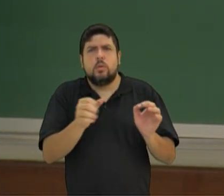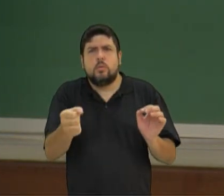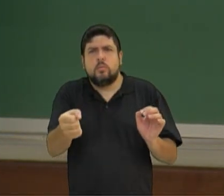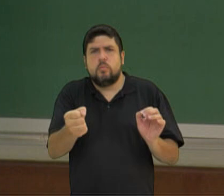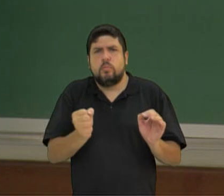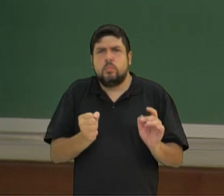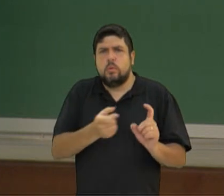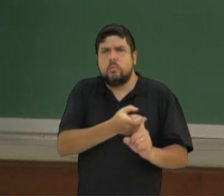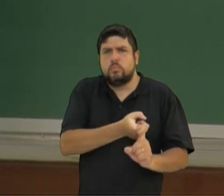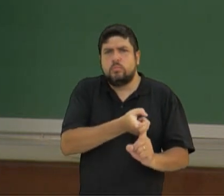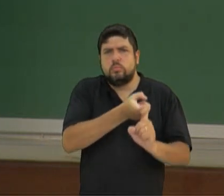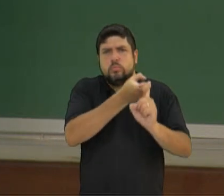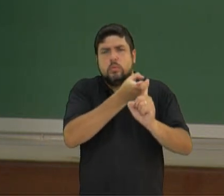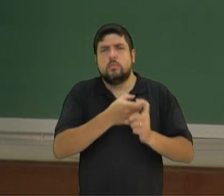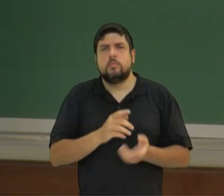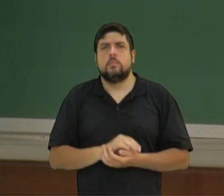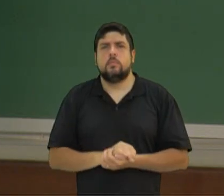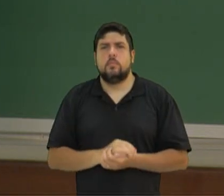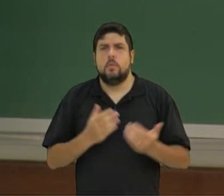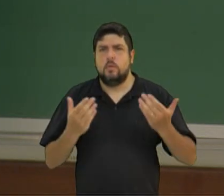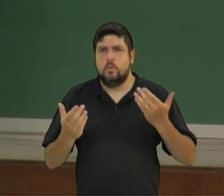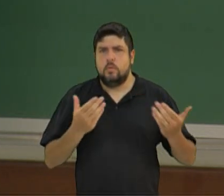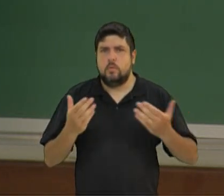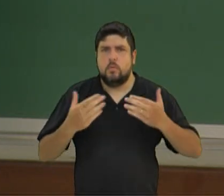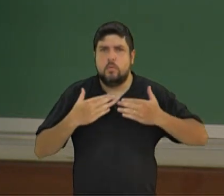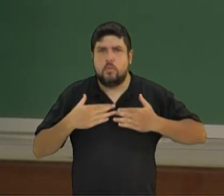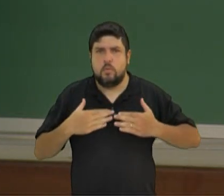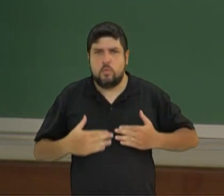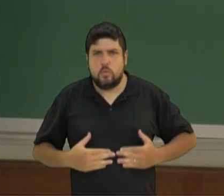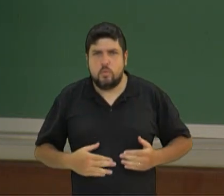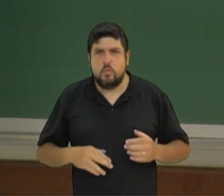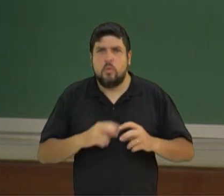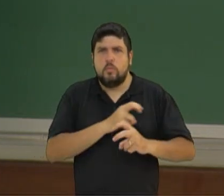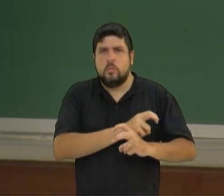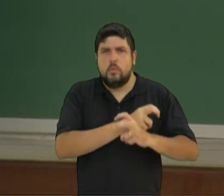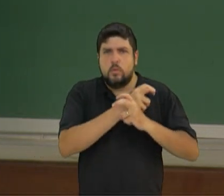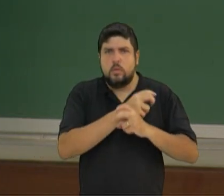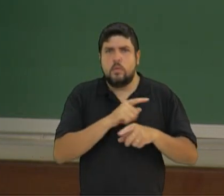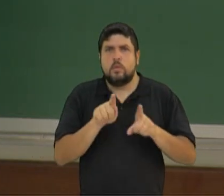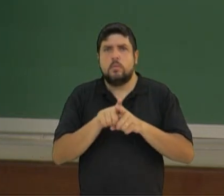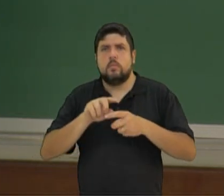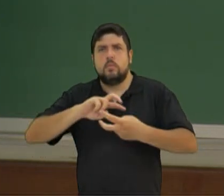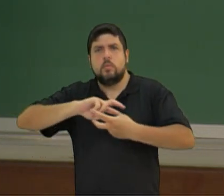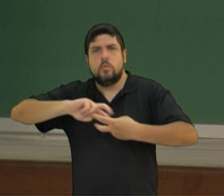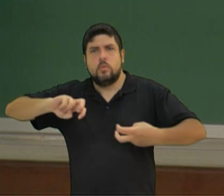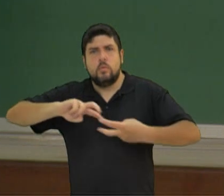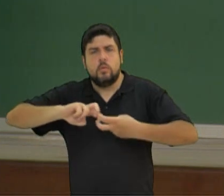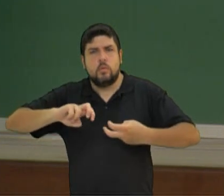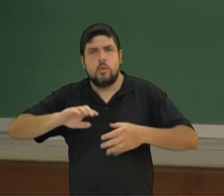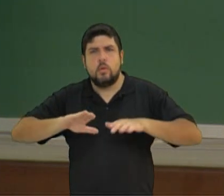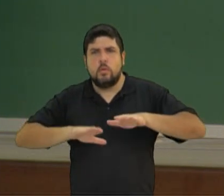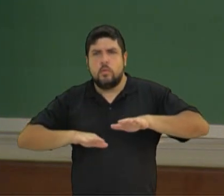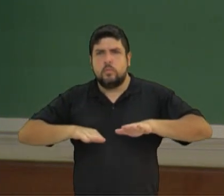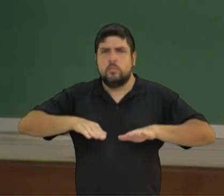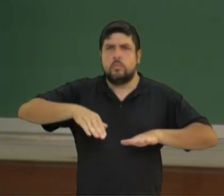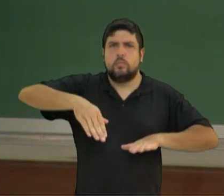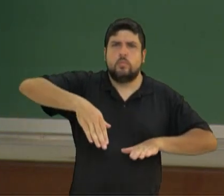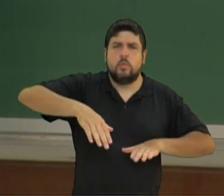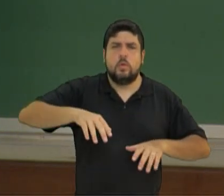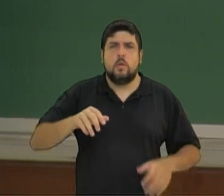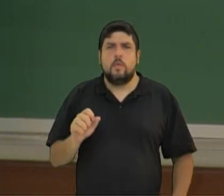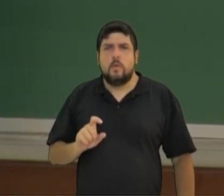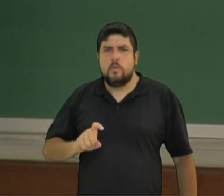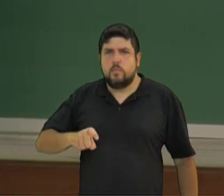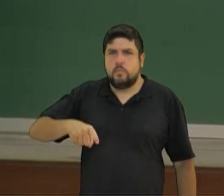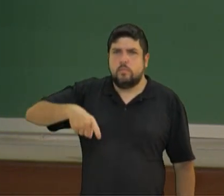o nosso corpo, o sistema esquelético, junto com o muscular, às vezes atua como alavancas, facilitando